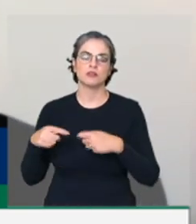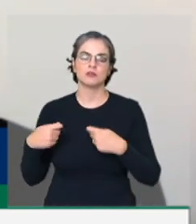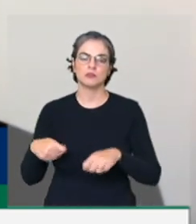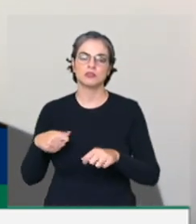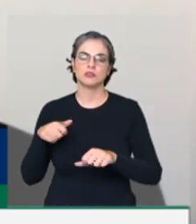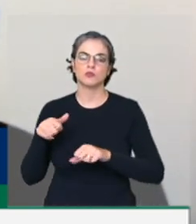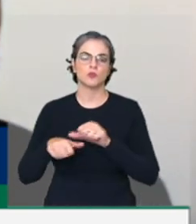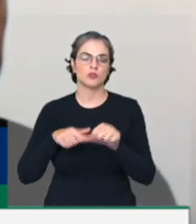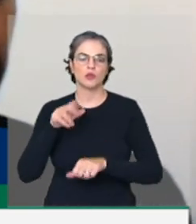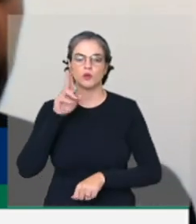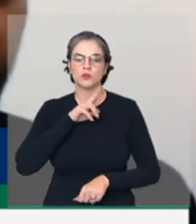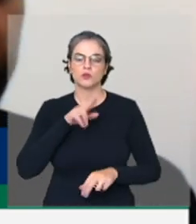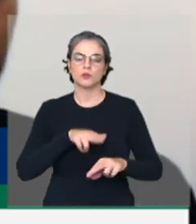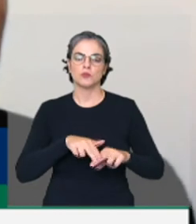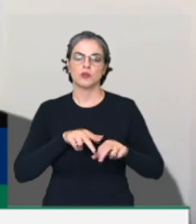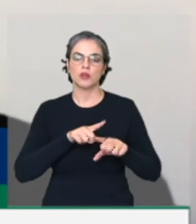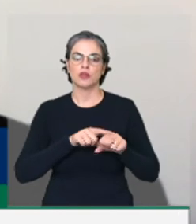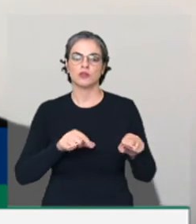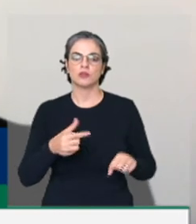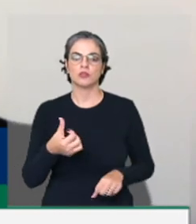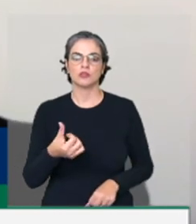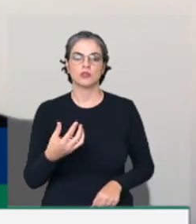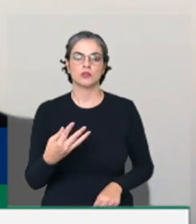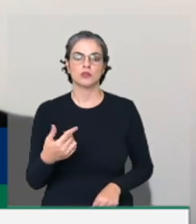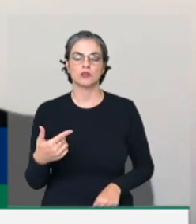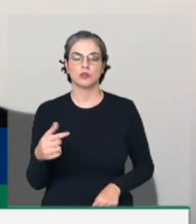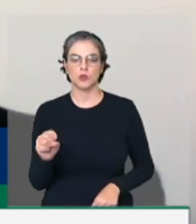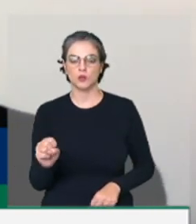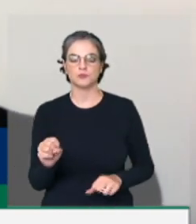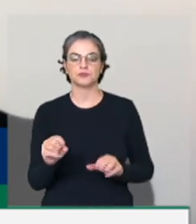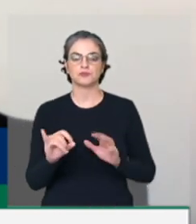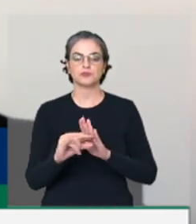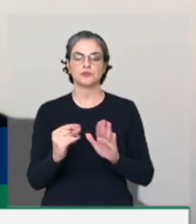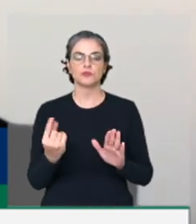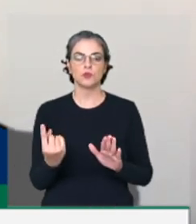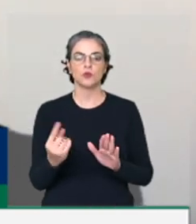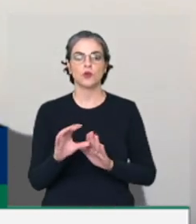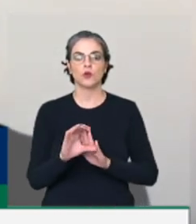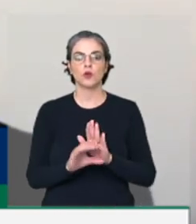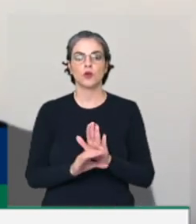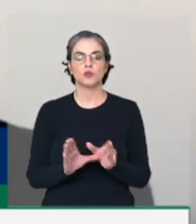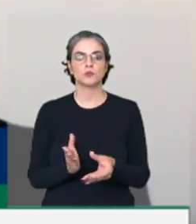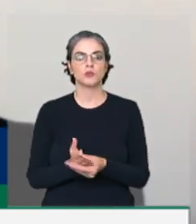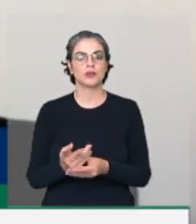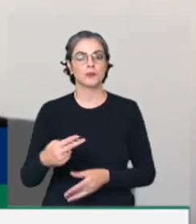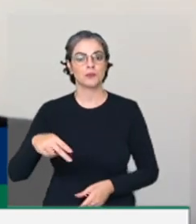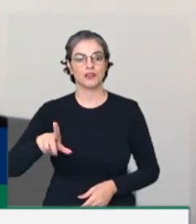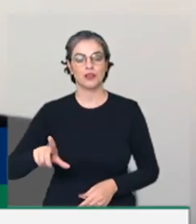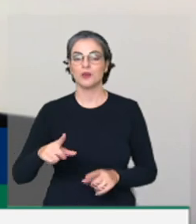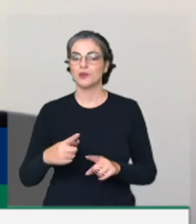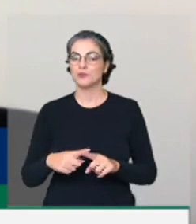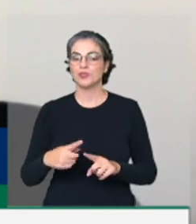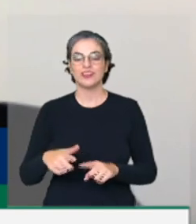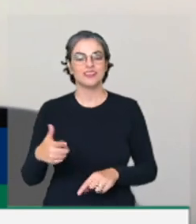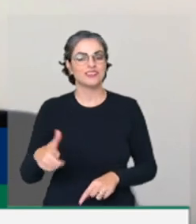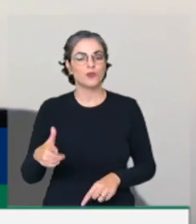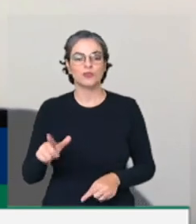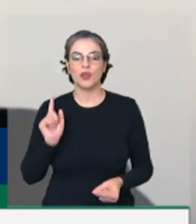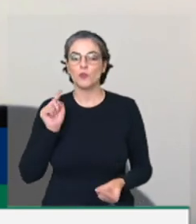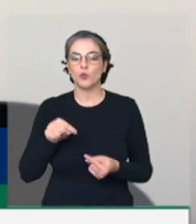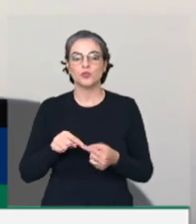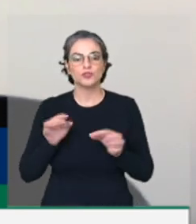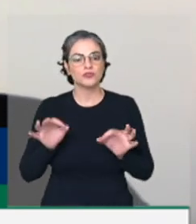de acordo com o artigo 648, inciso 1 do Código de Processo Penal, uma vez que não há justa causa para a